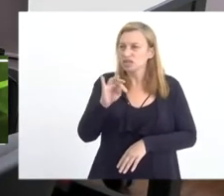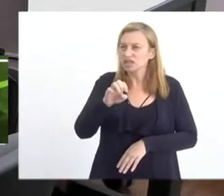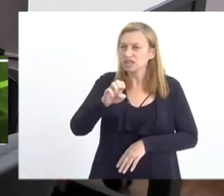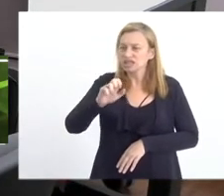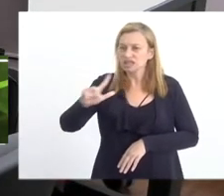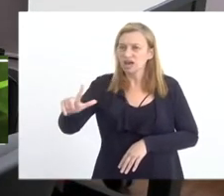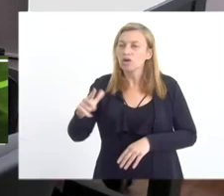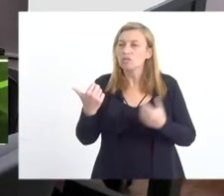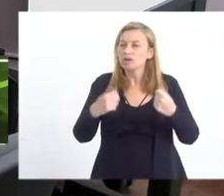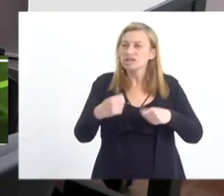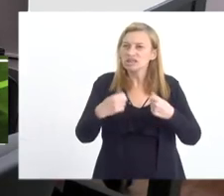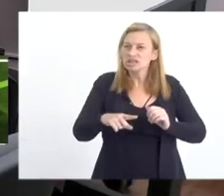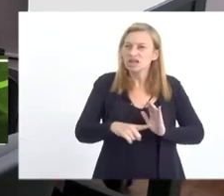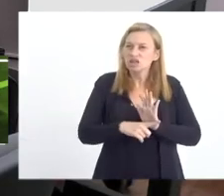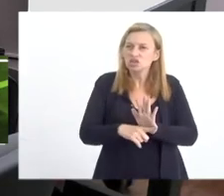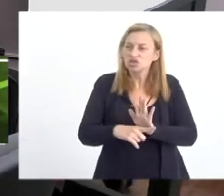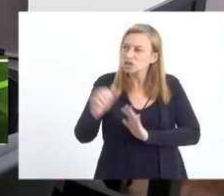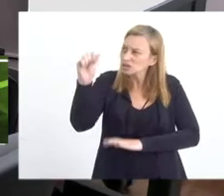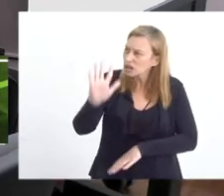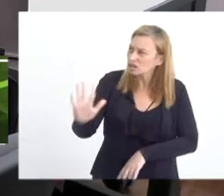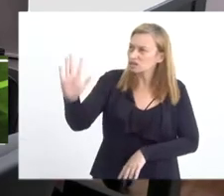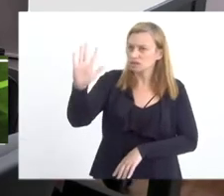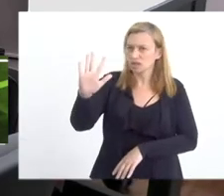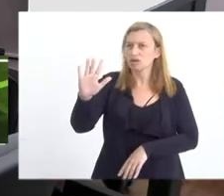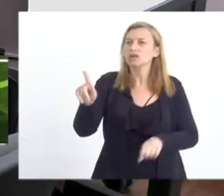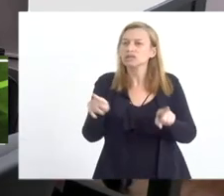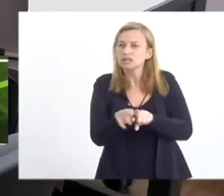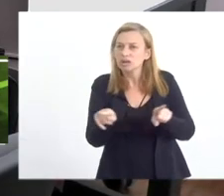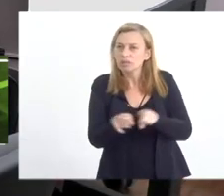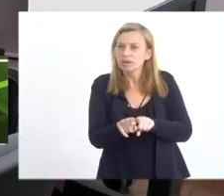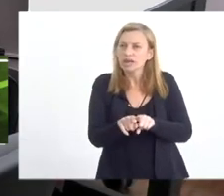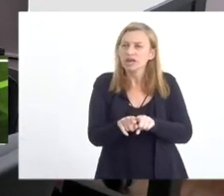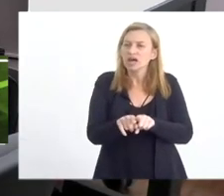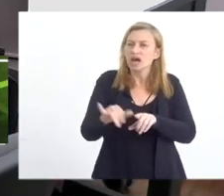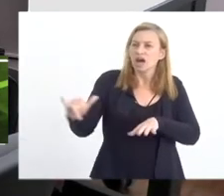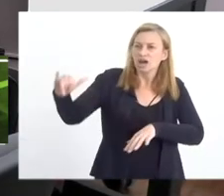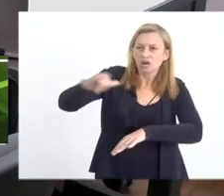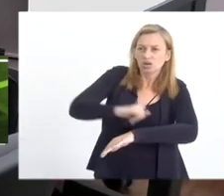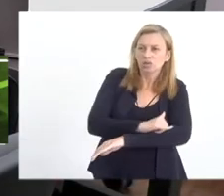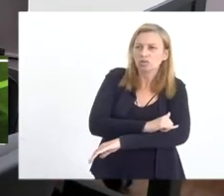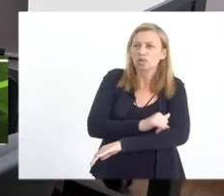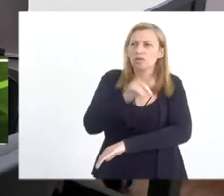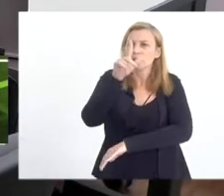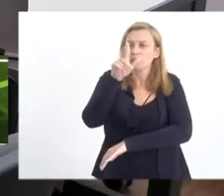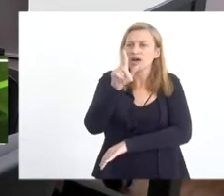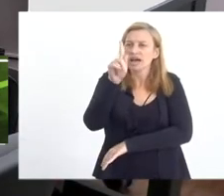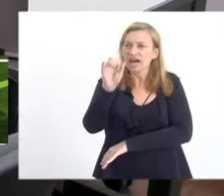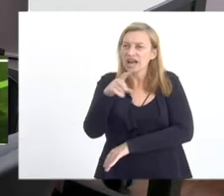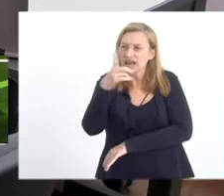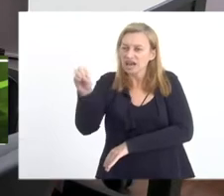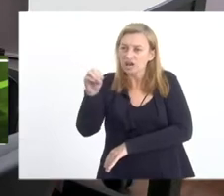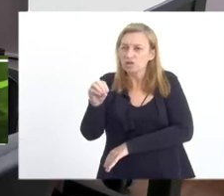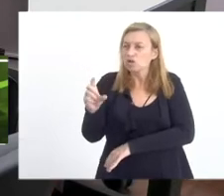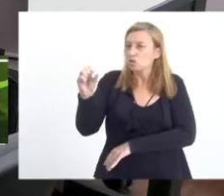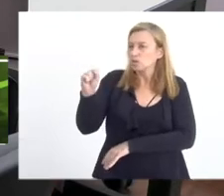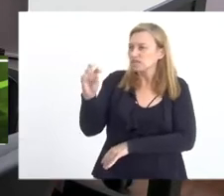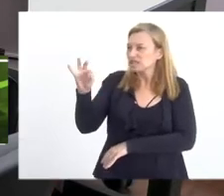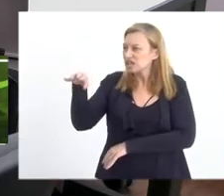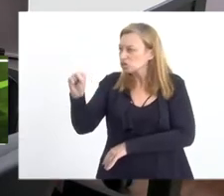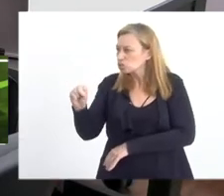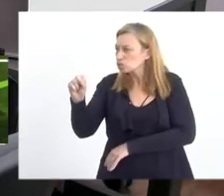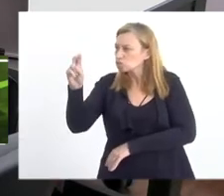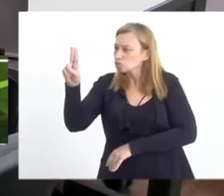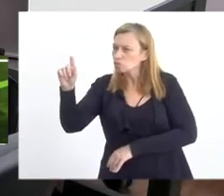que ser atendido a nível nacional também pelo um aeroporto padrão Galeão. O Santos Dumont,